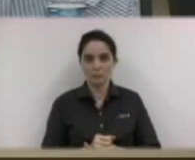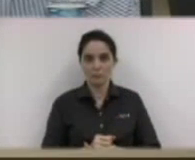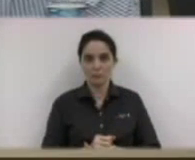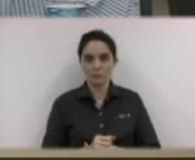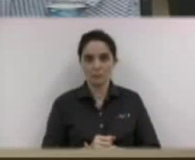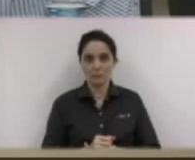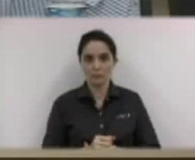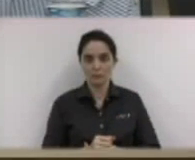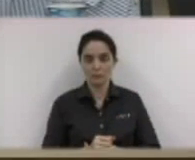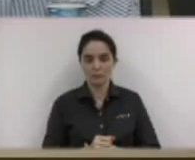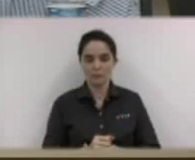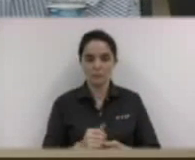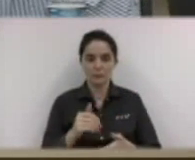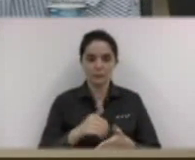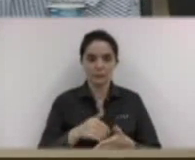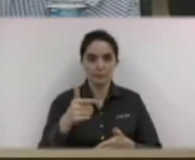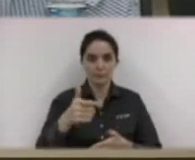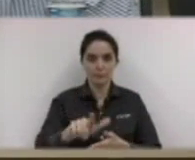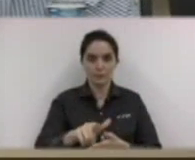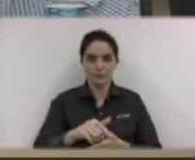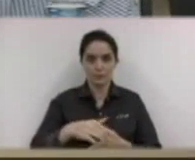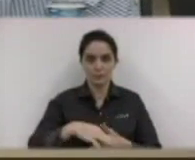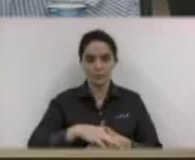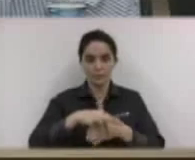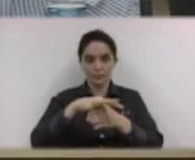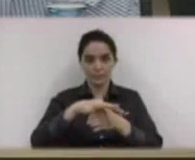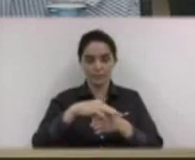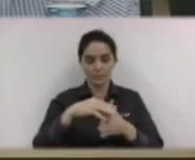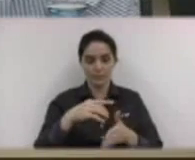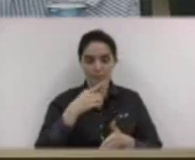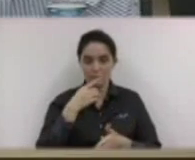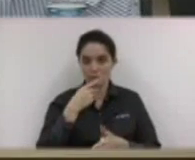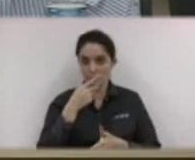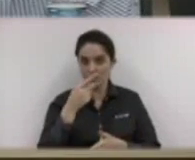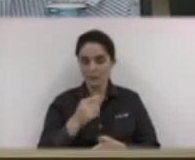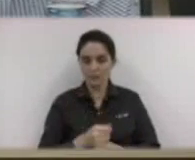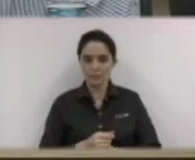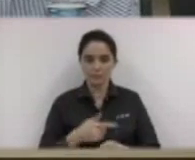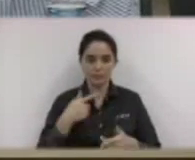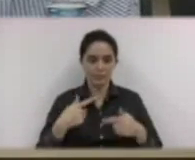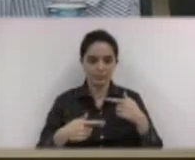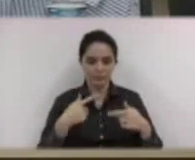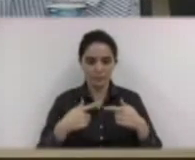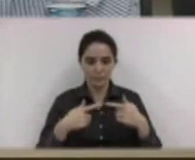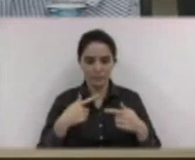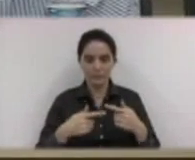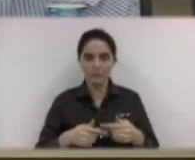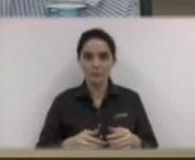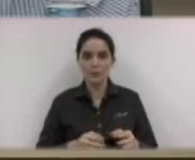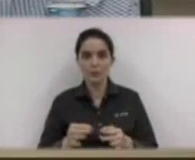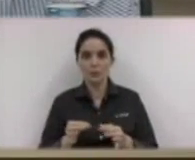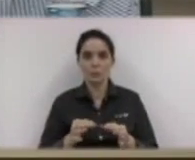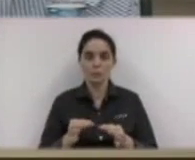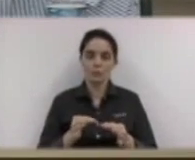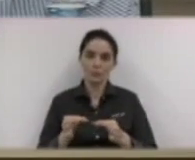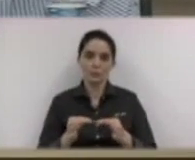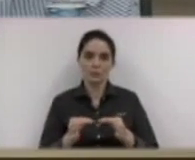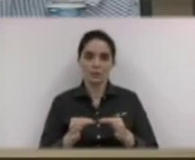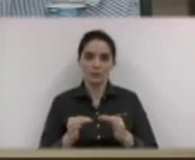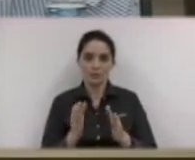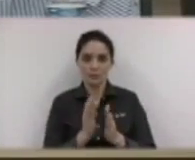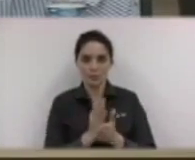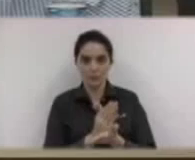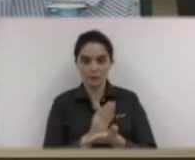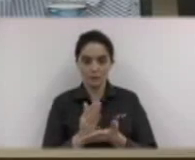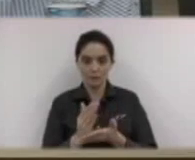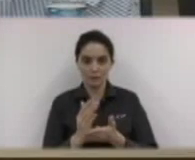depois de aprovar, os líderes vão indicar os membros. Está em discussão o projeto que institui a Comissão